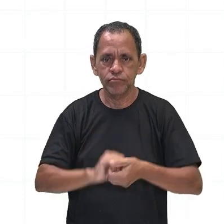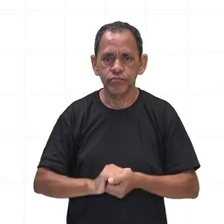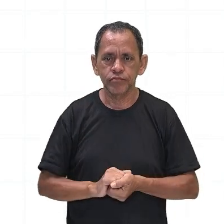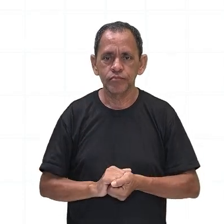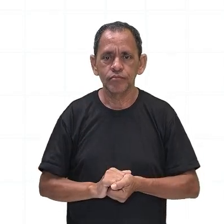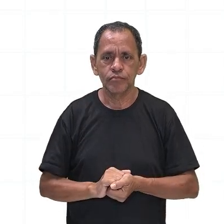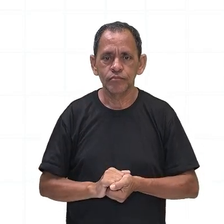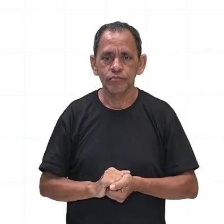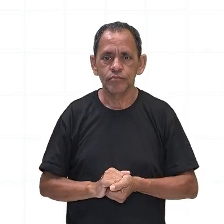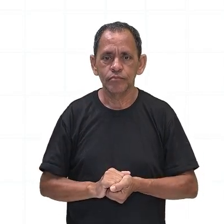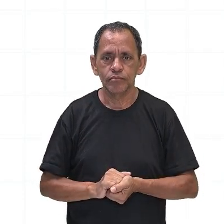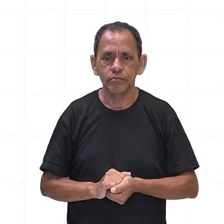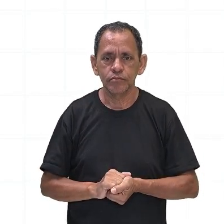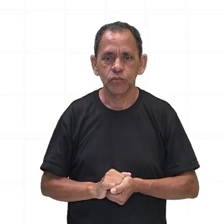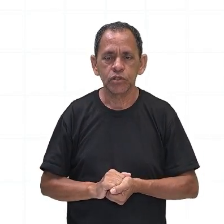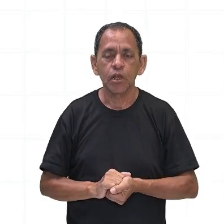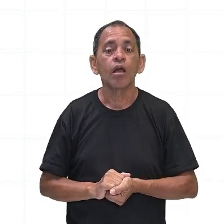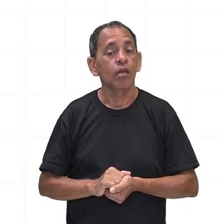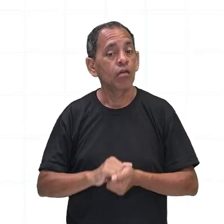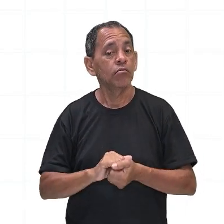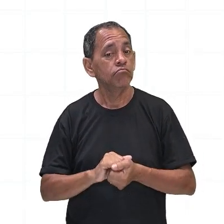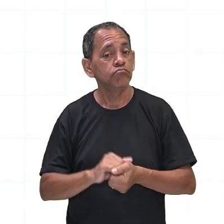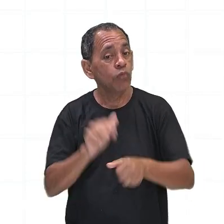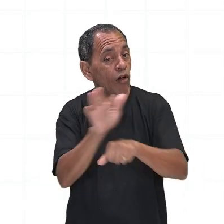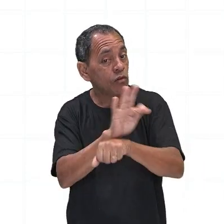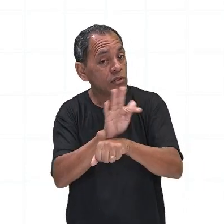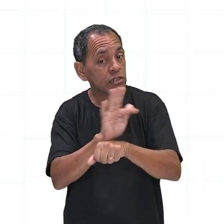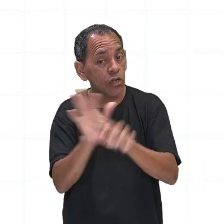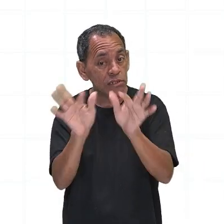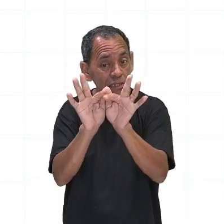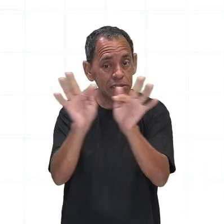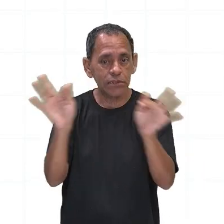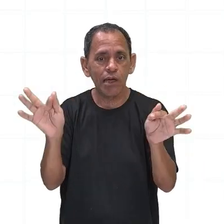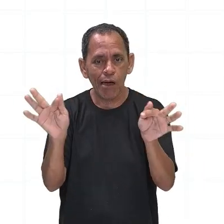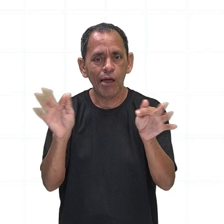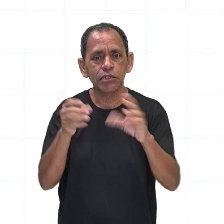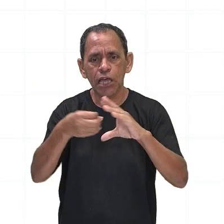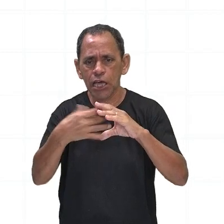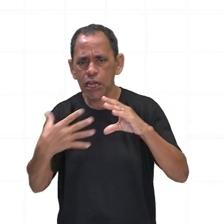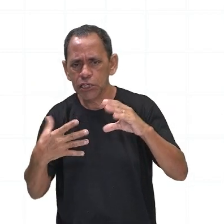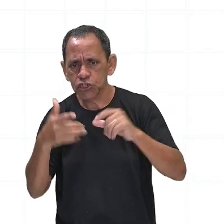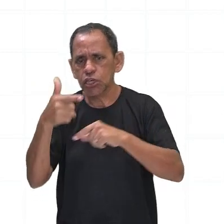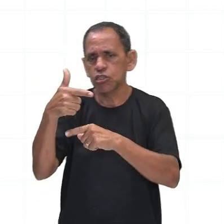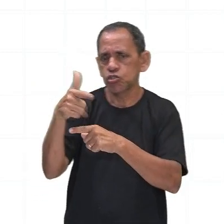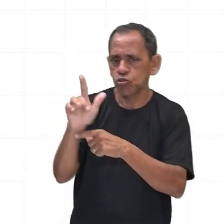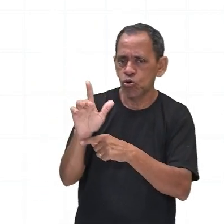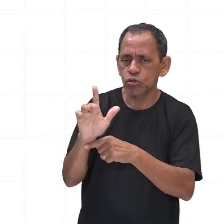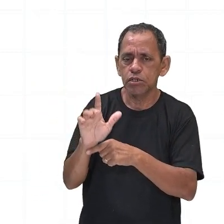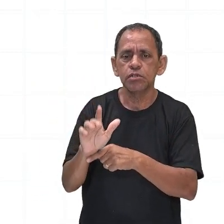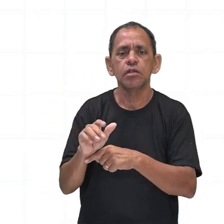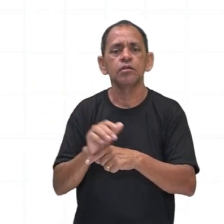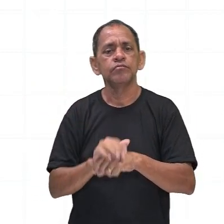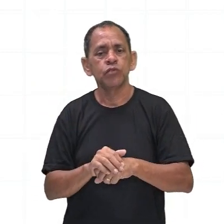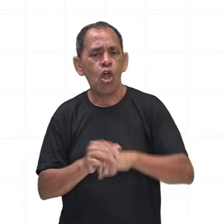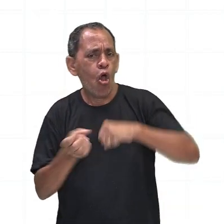uma função sintática exercida pelos advérbios e locuções adverbiais, ok?